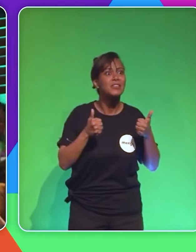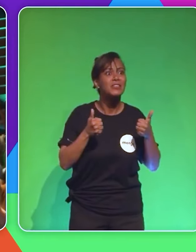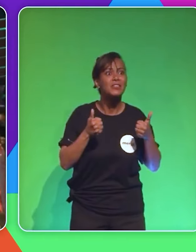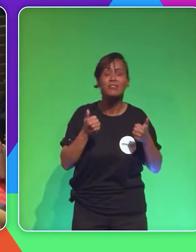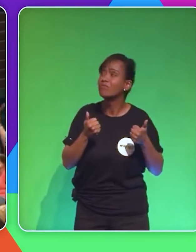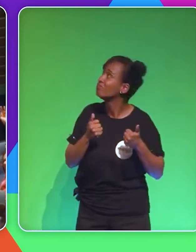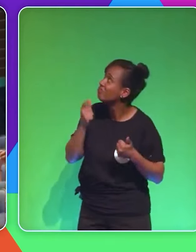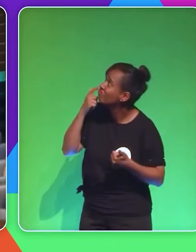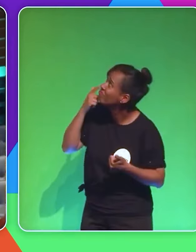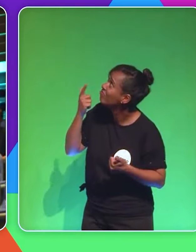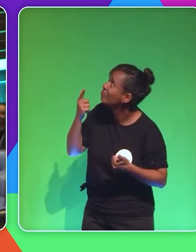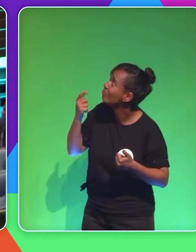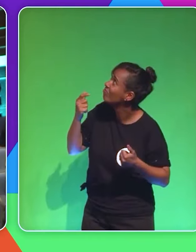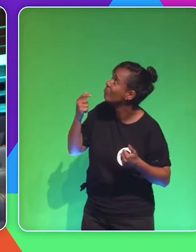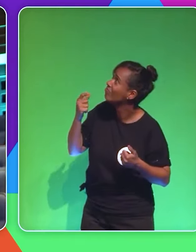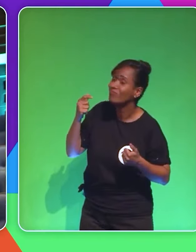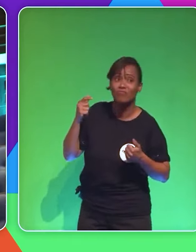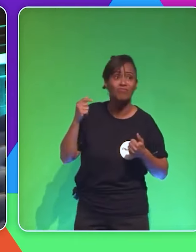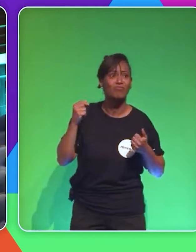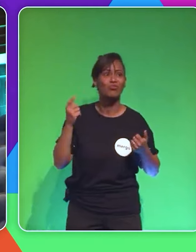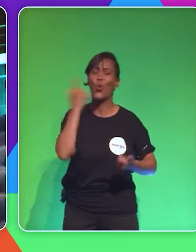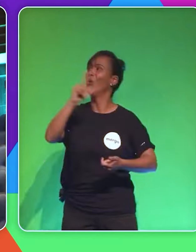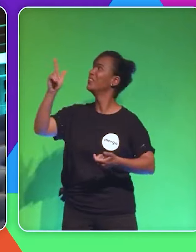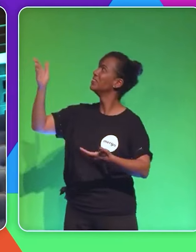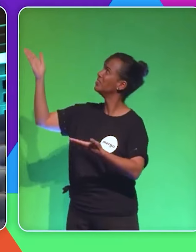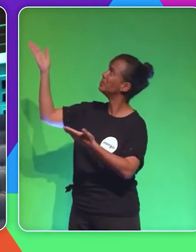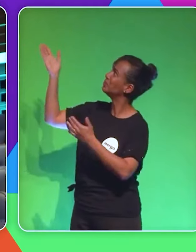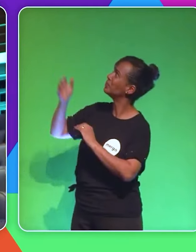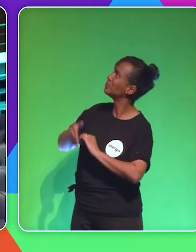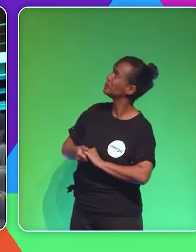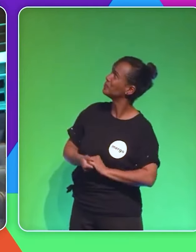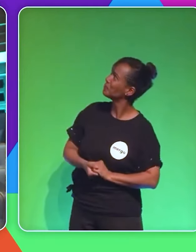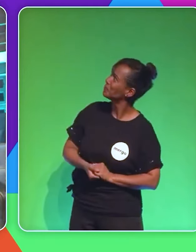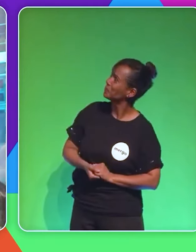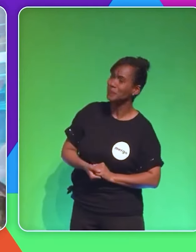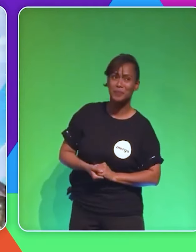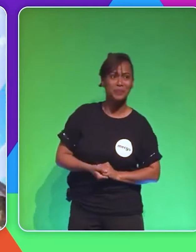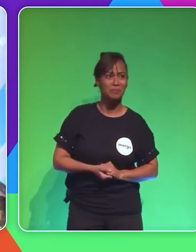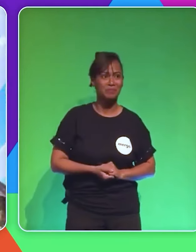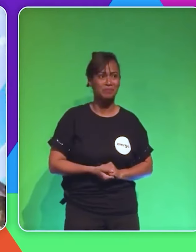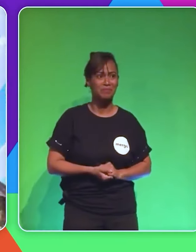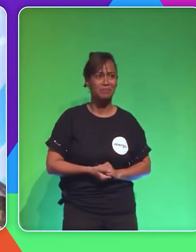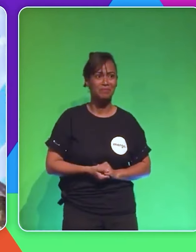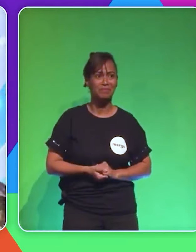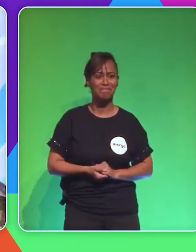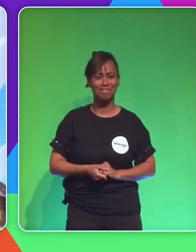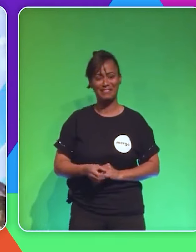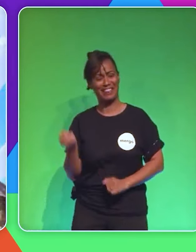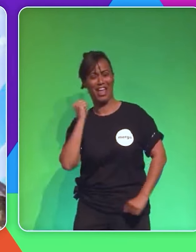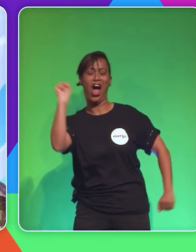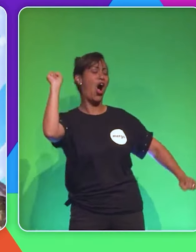uh aí ó que maravilha conseguimos que da